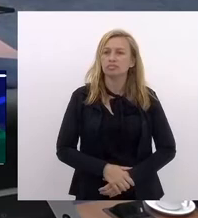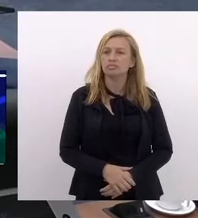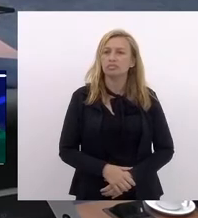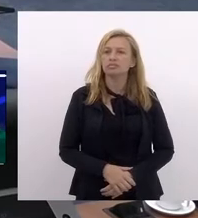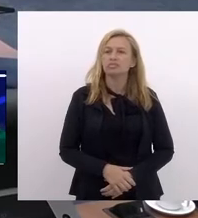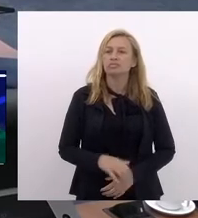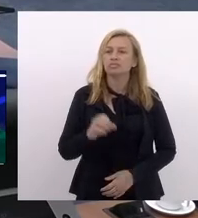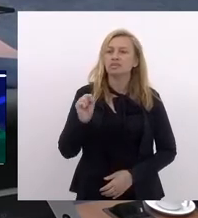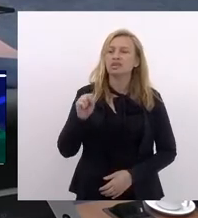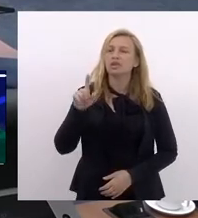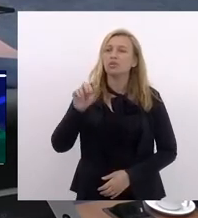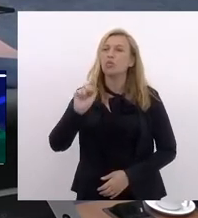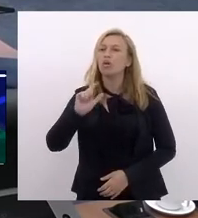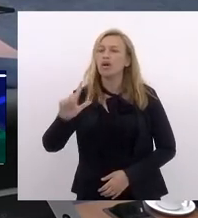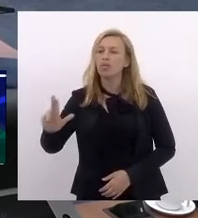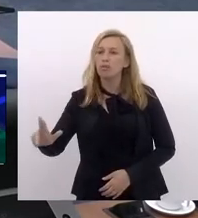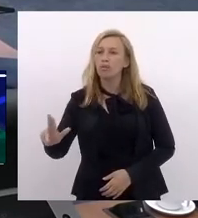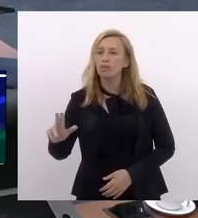Samuel.